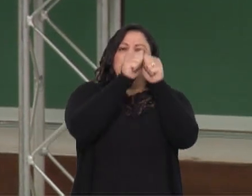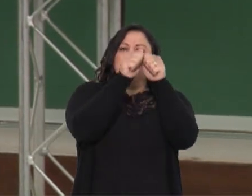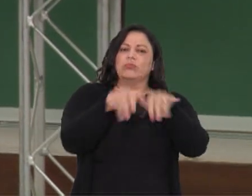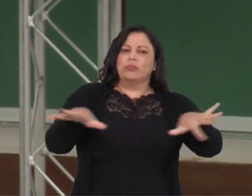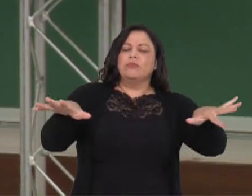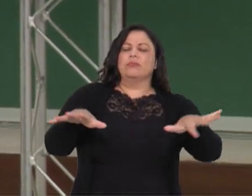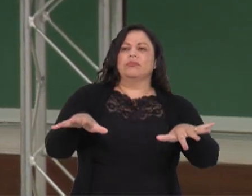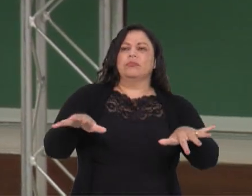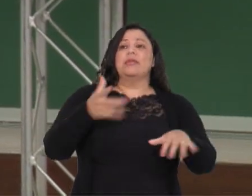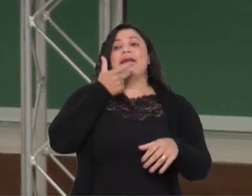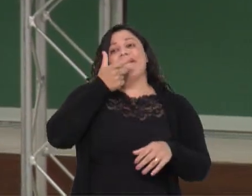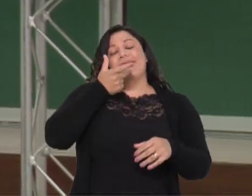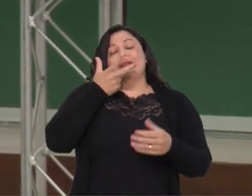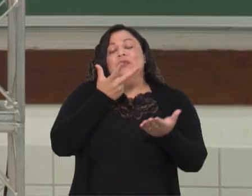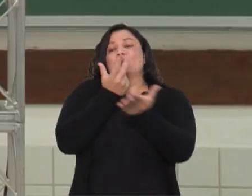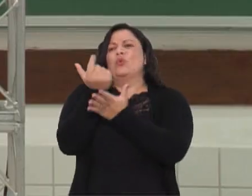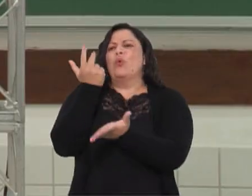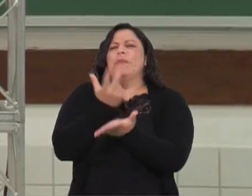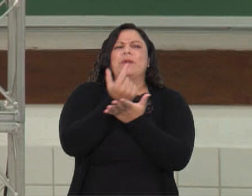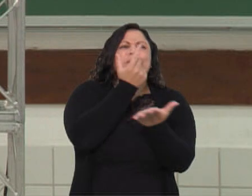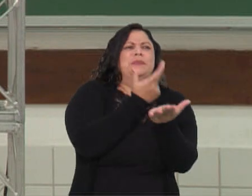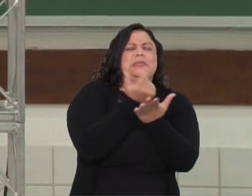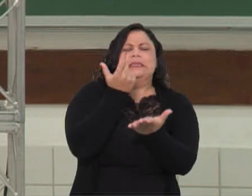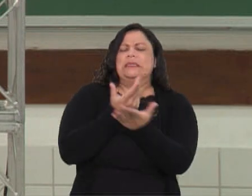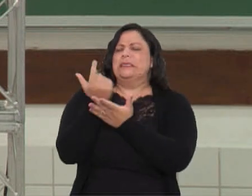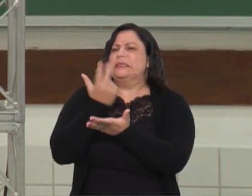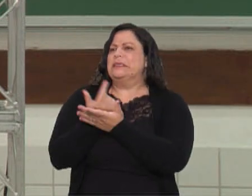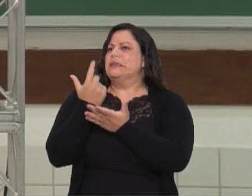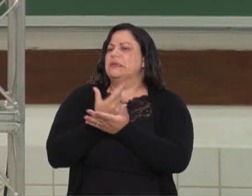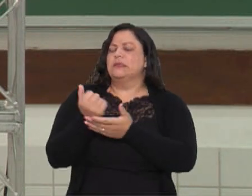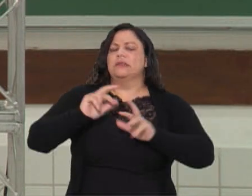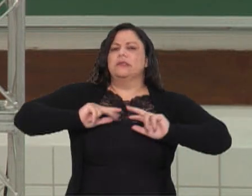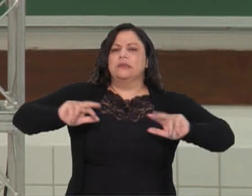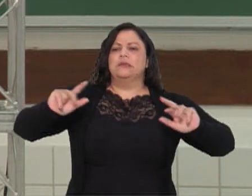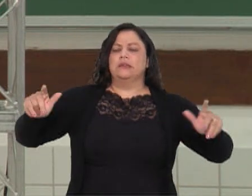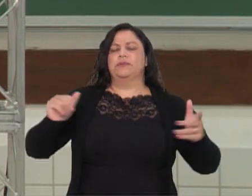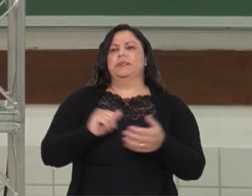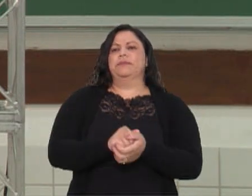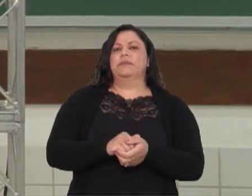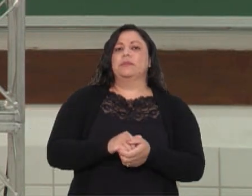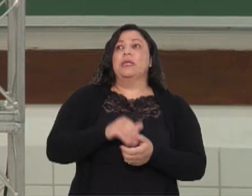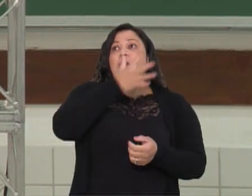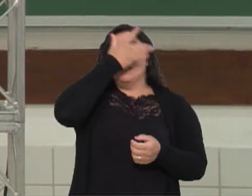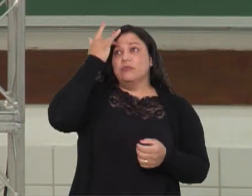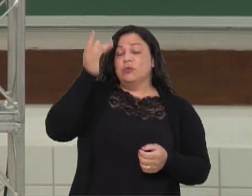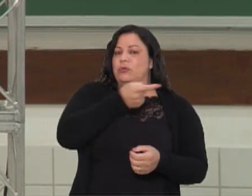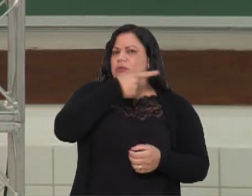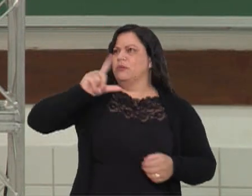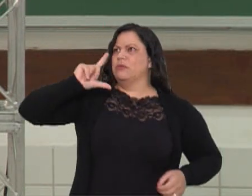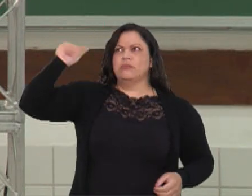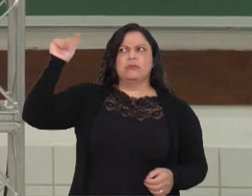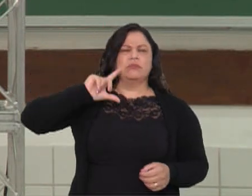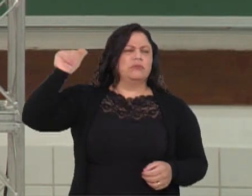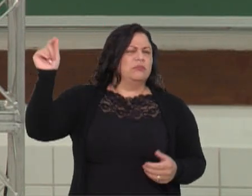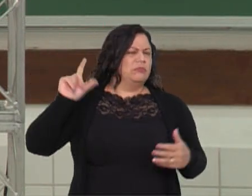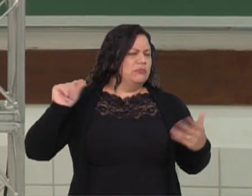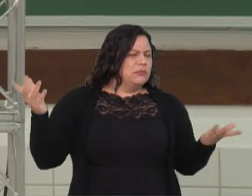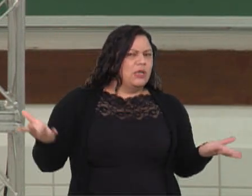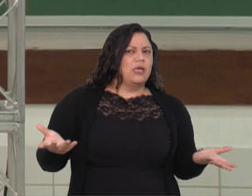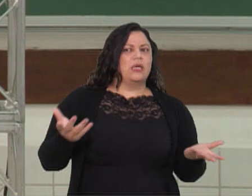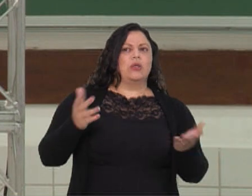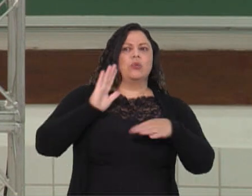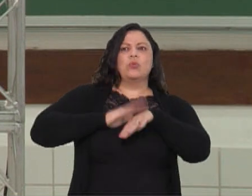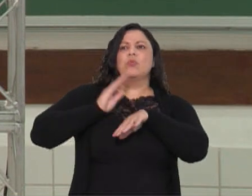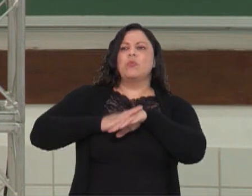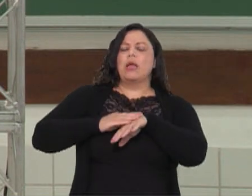consumo, que o consumo, agora que as pessoas não estão saindo mais por causa da quarentena, ele